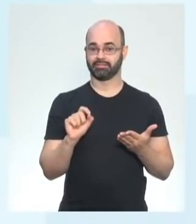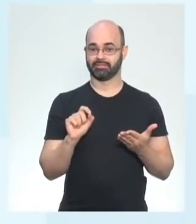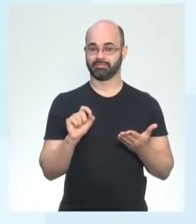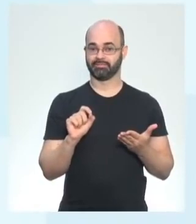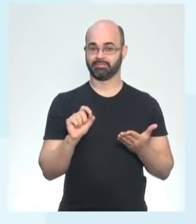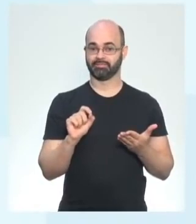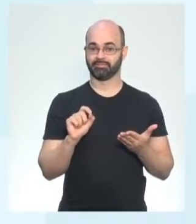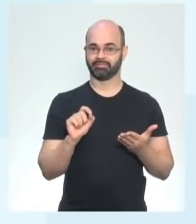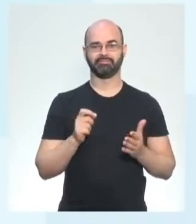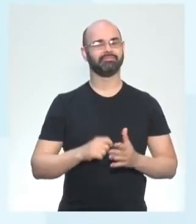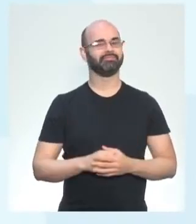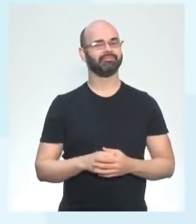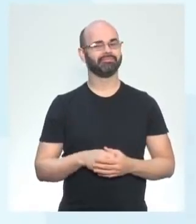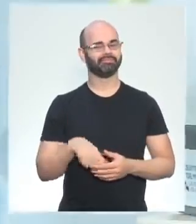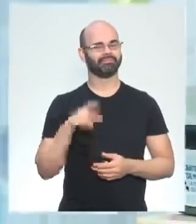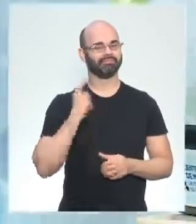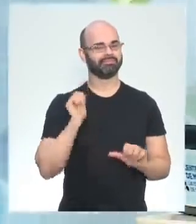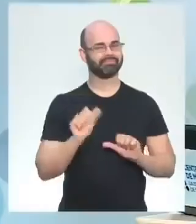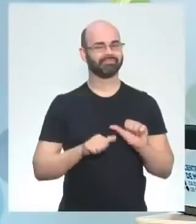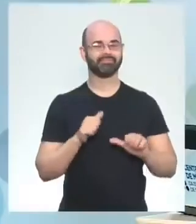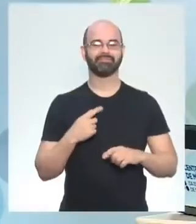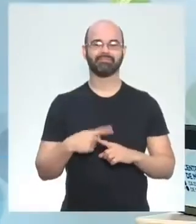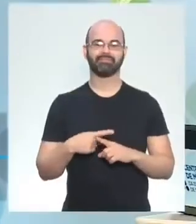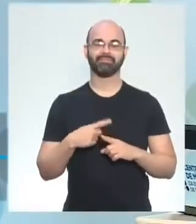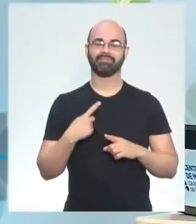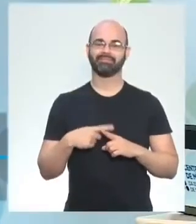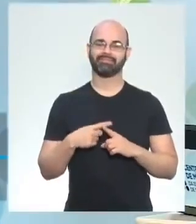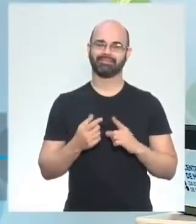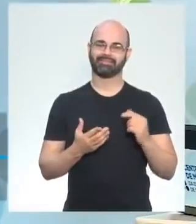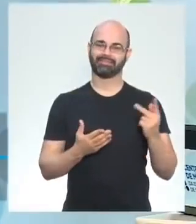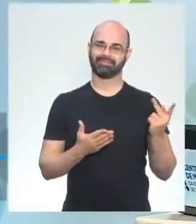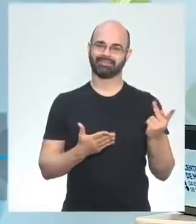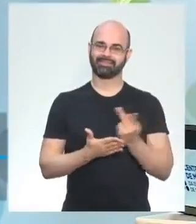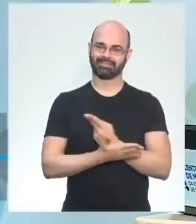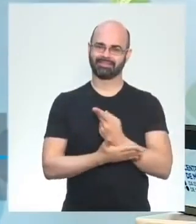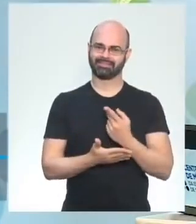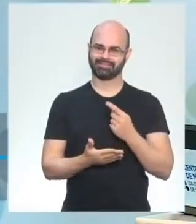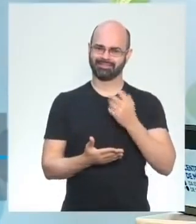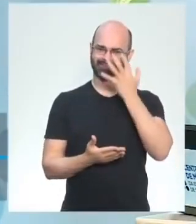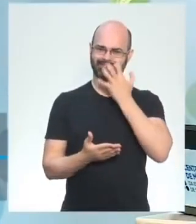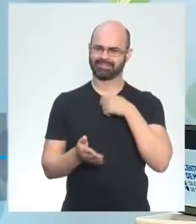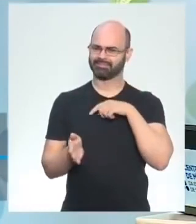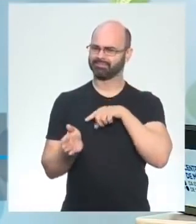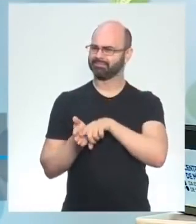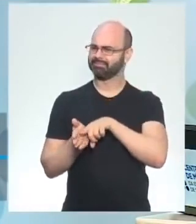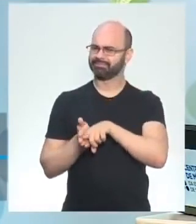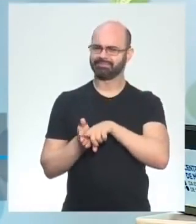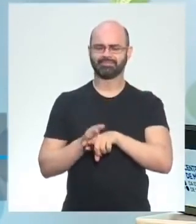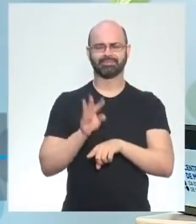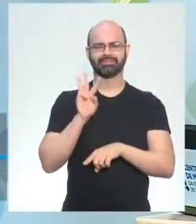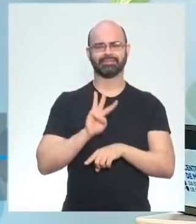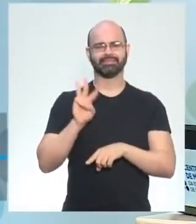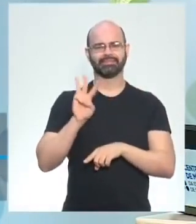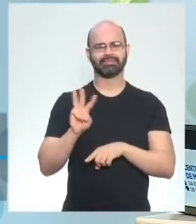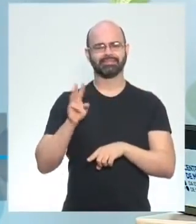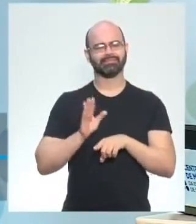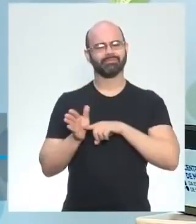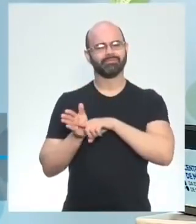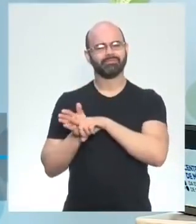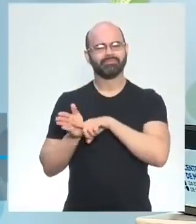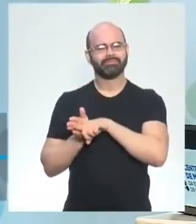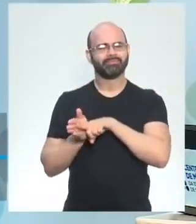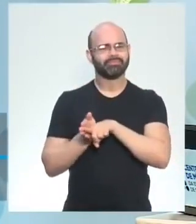Menino rebelde. Mas tá 10 porque tá errado, né? Eu juro, pesquisei em vários sites aí, pesquisei em